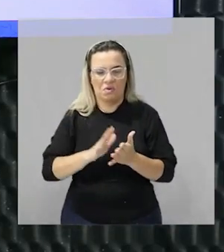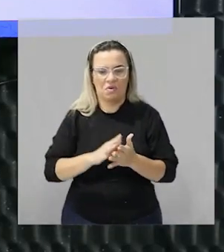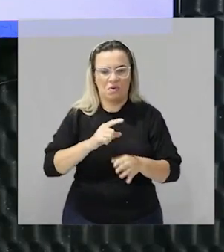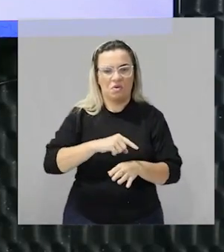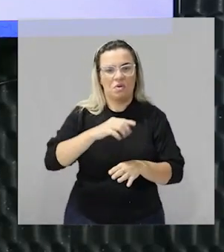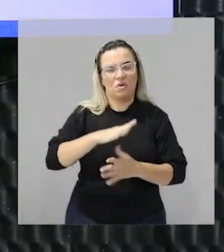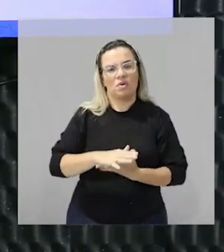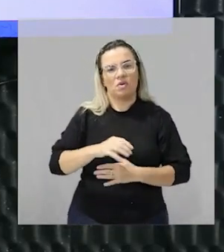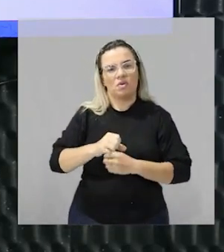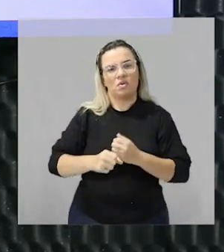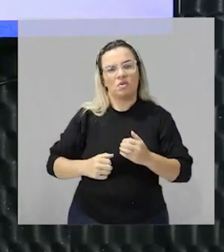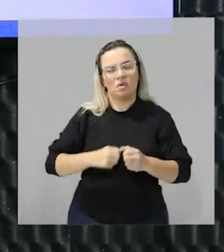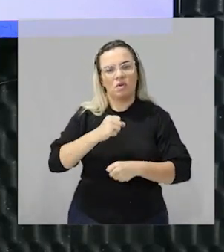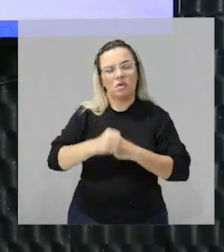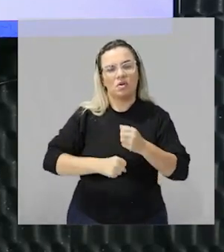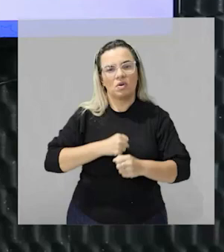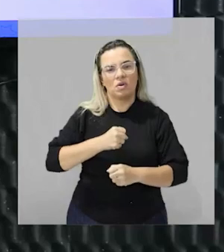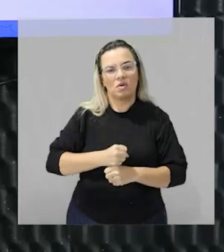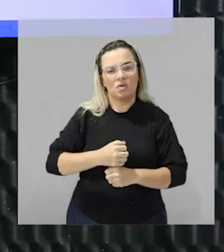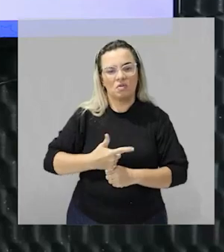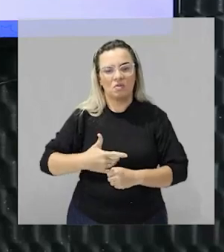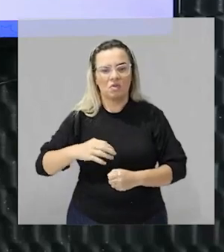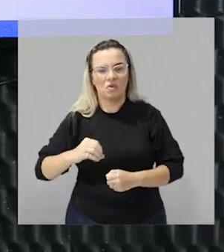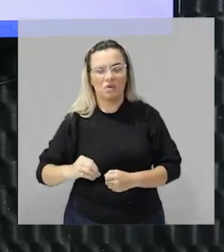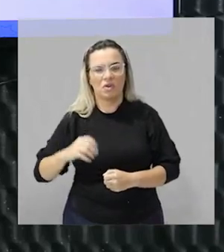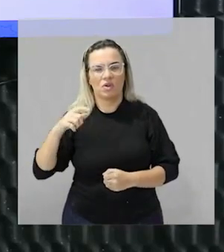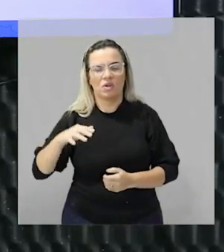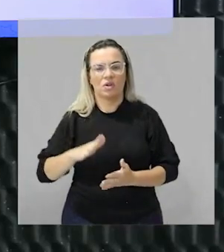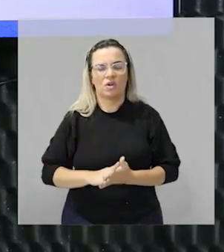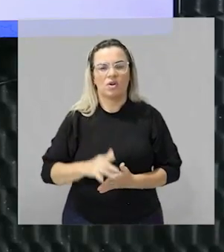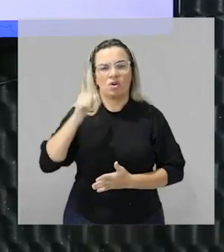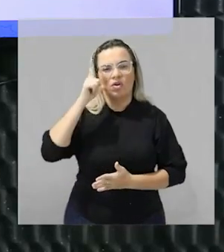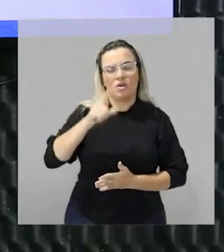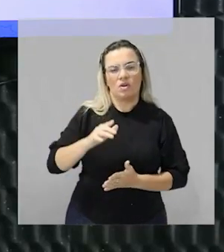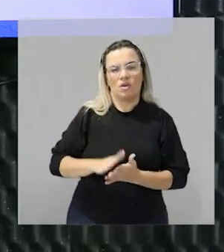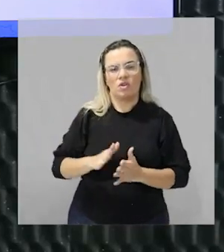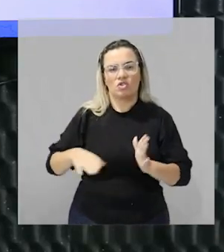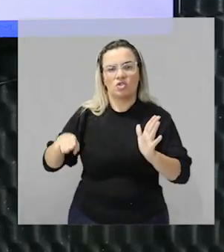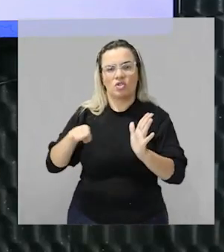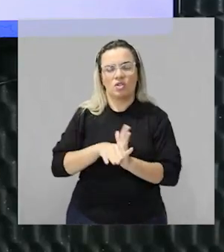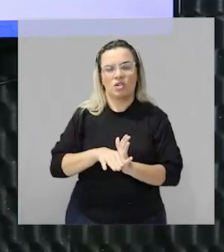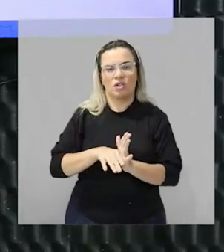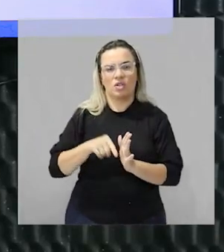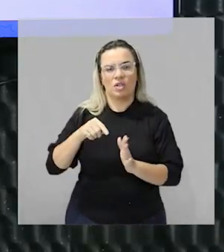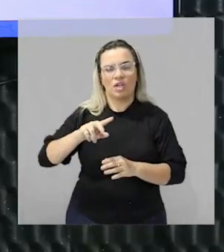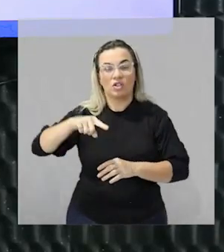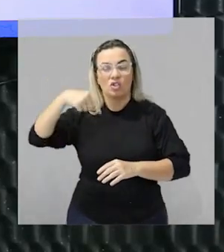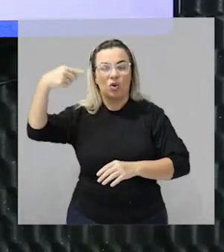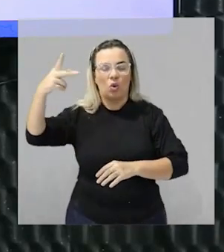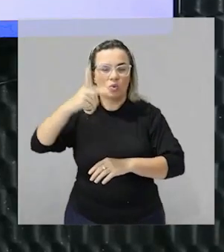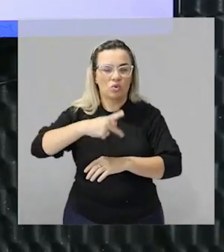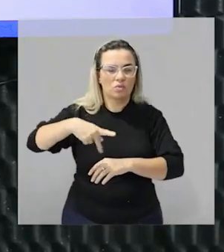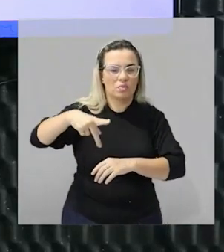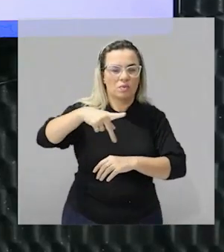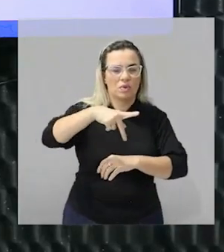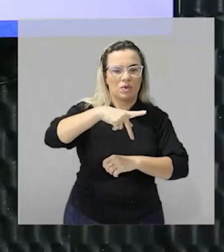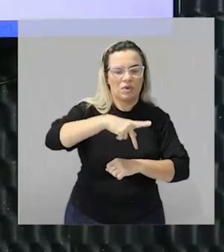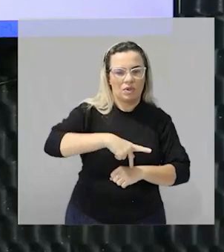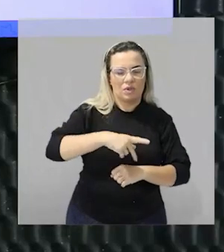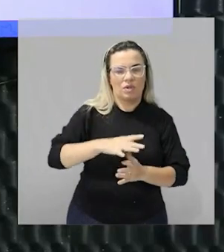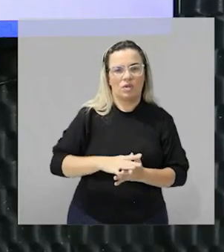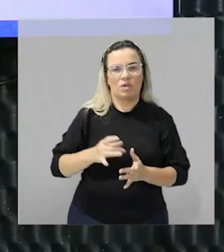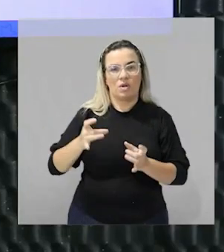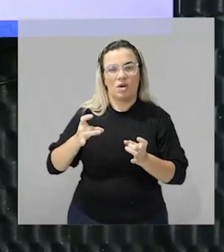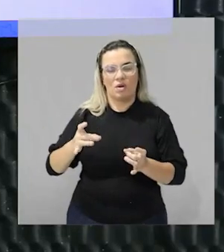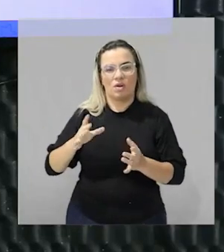20 anos, ela conseguiu chegar no mercado internacional. Os maiores compradores eram